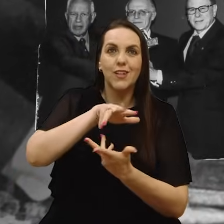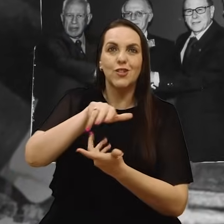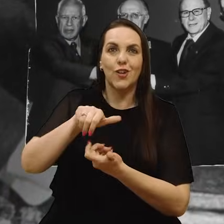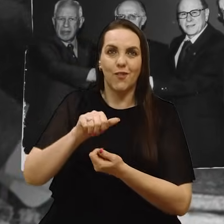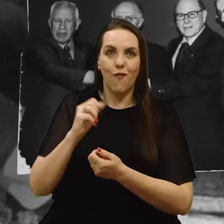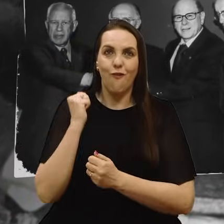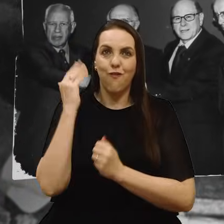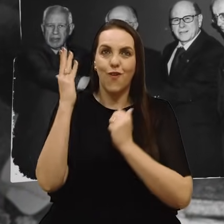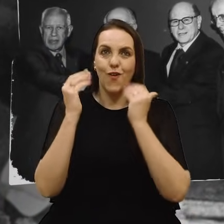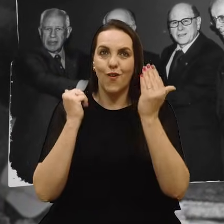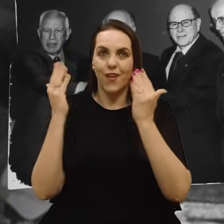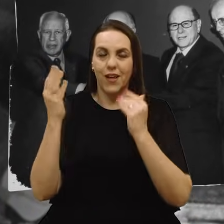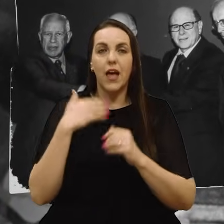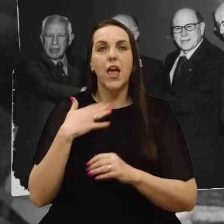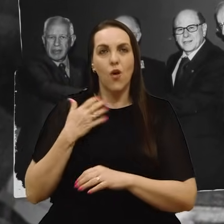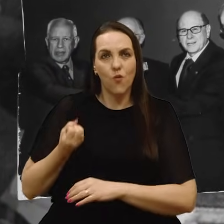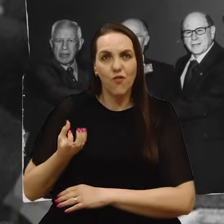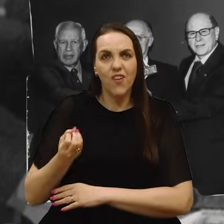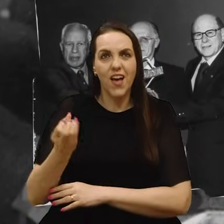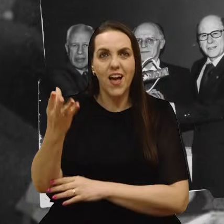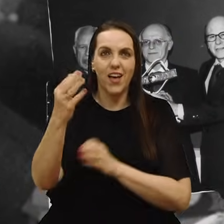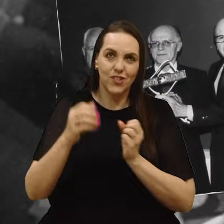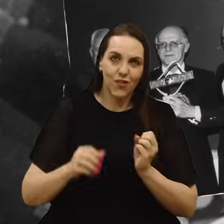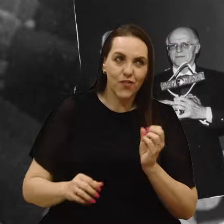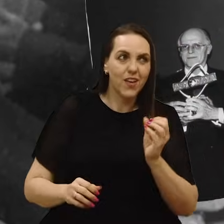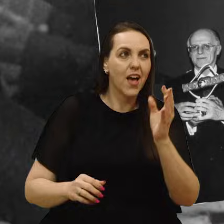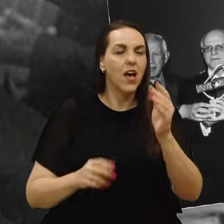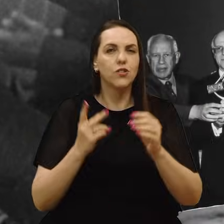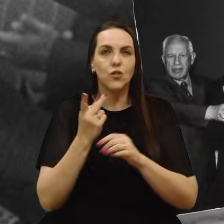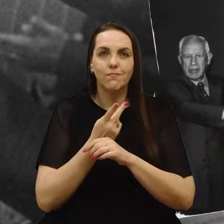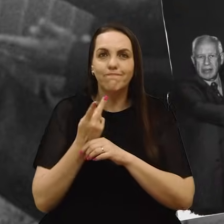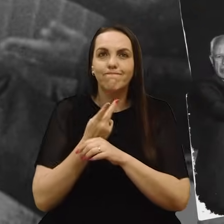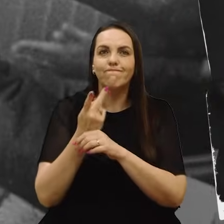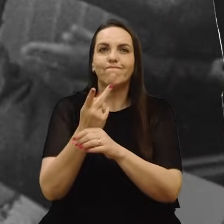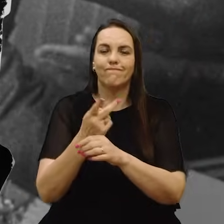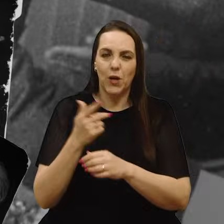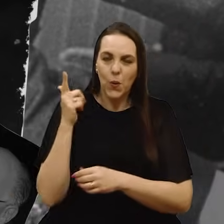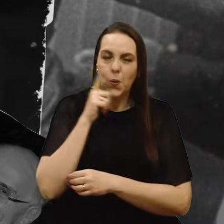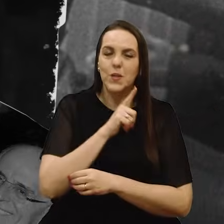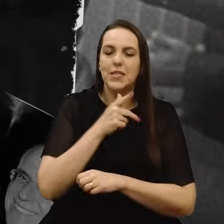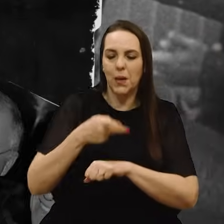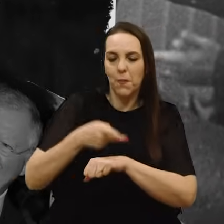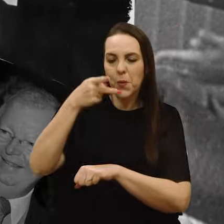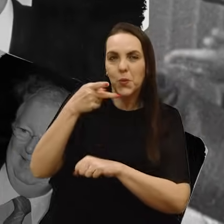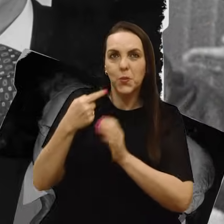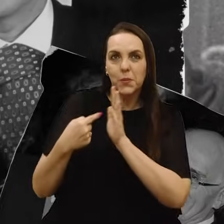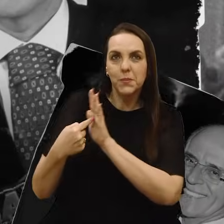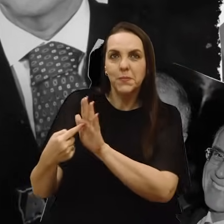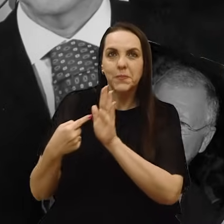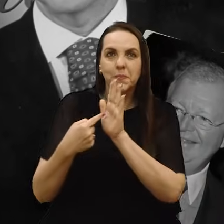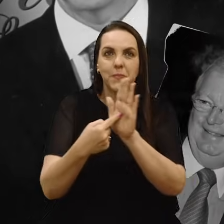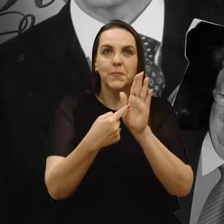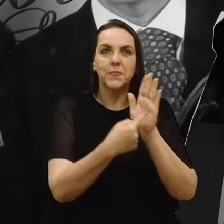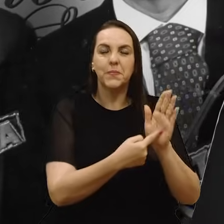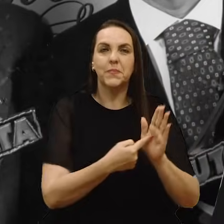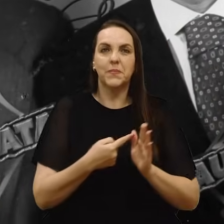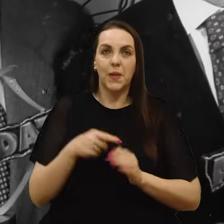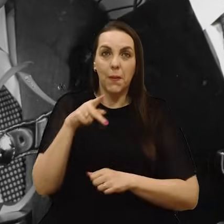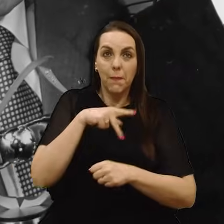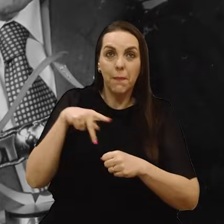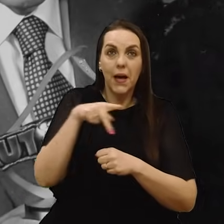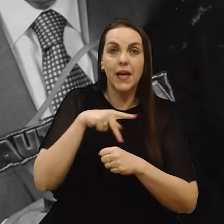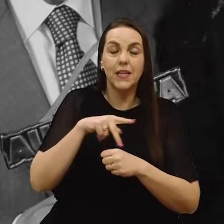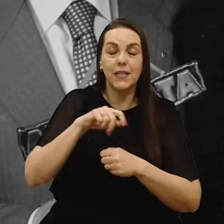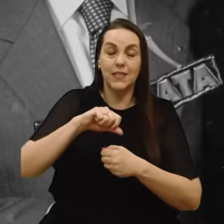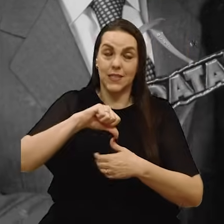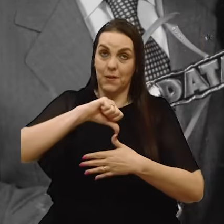mercado internacional, eu fui viajando e conseguindo levar os nossos produtos